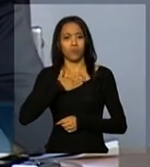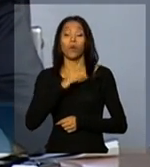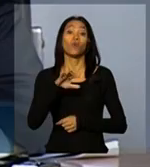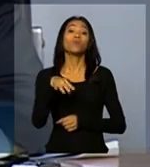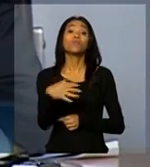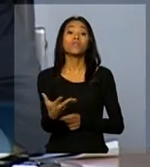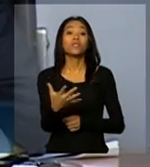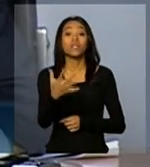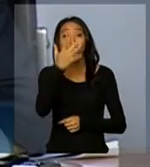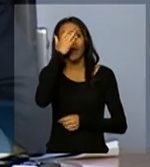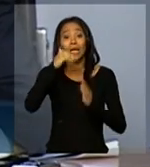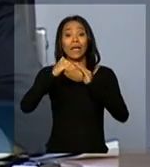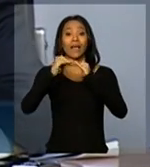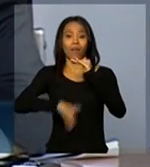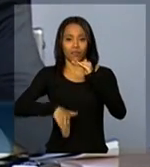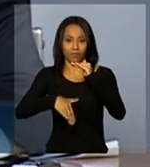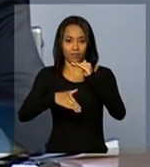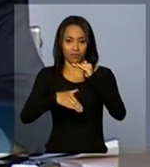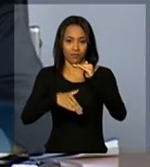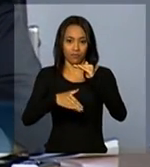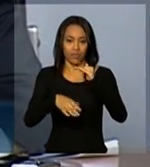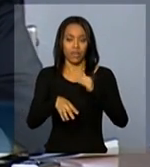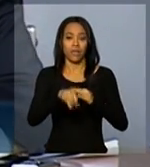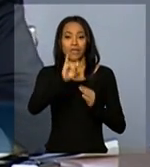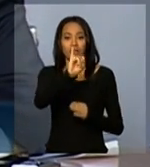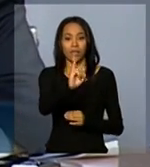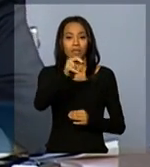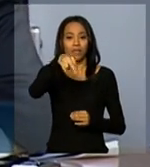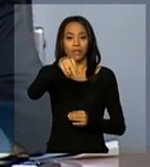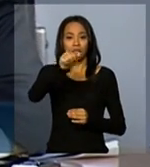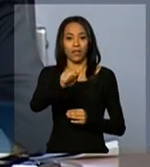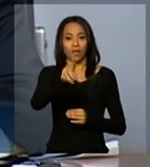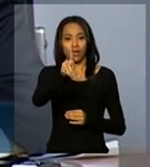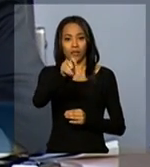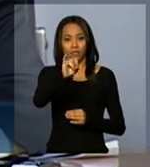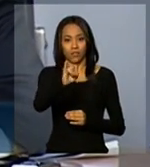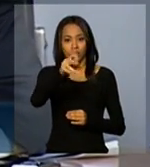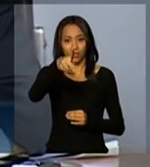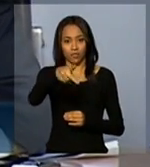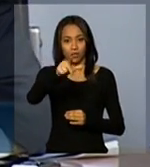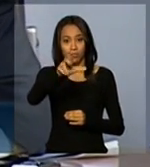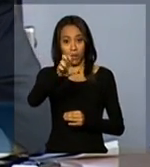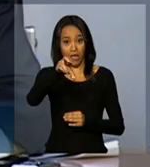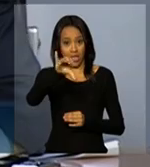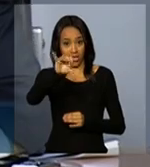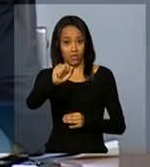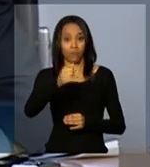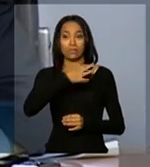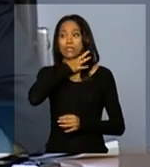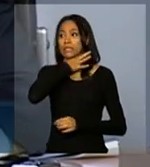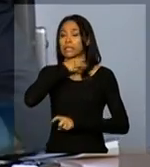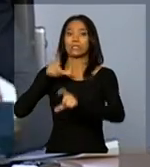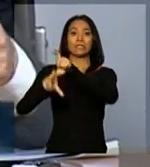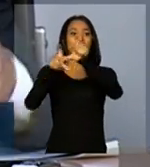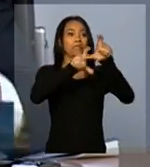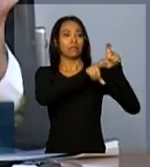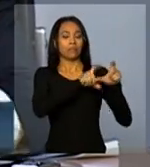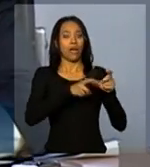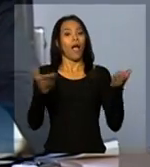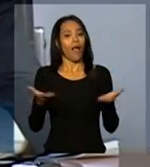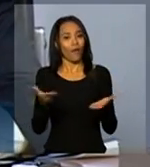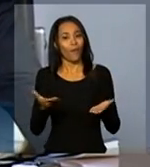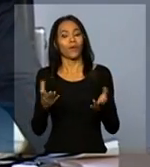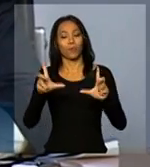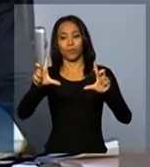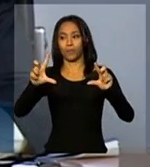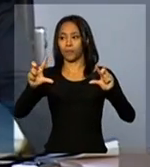dizer, inadimplência caiu. Isto habilita o consumidor a obter mais crédito. É verdade que as instituições